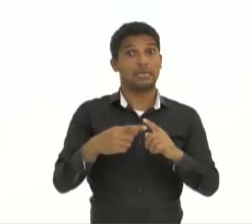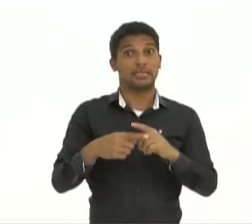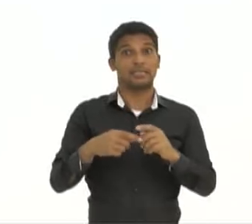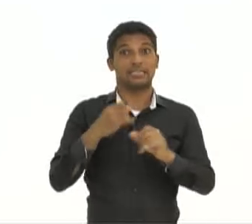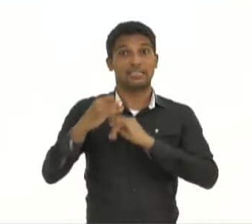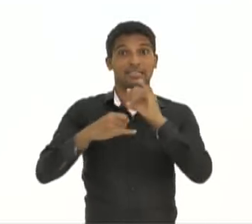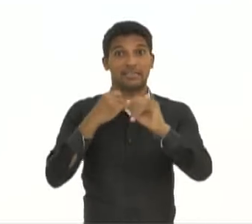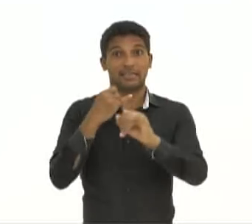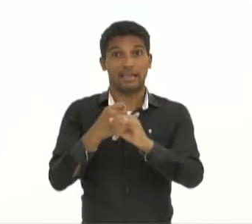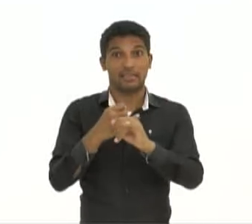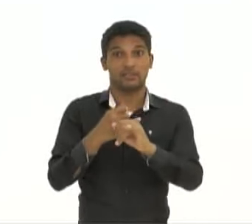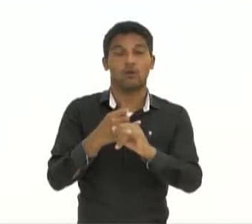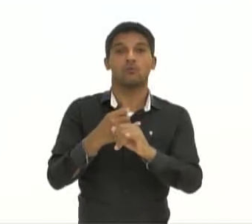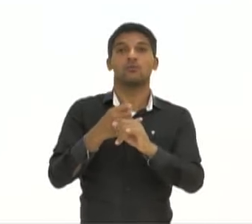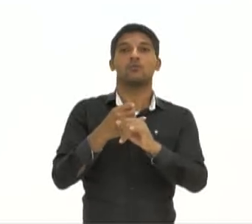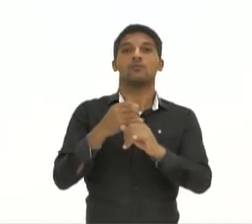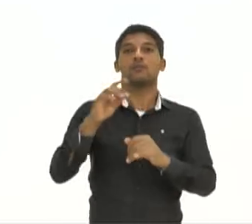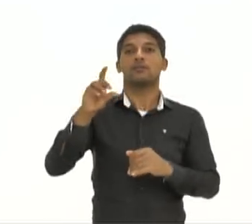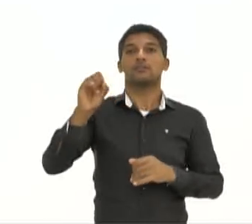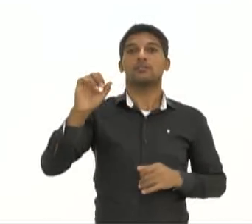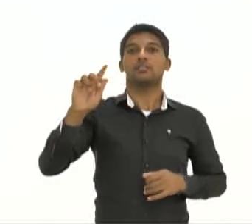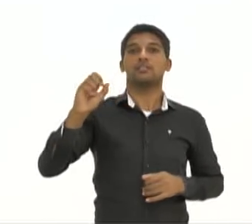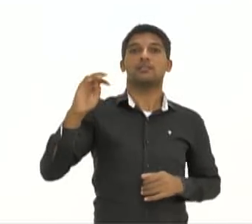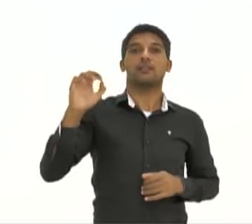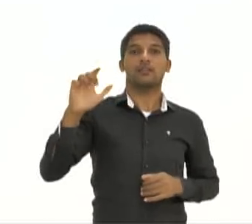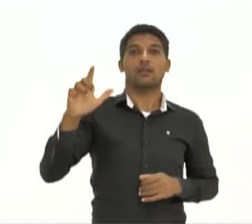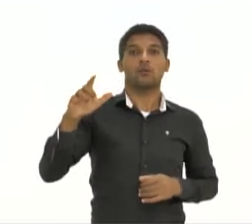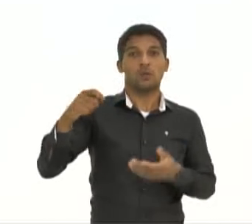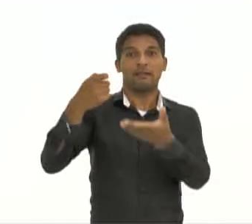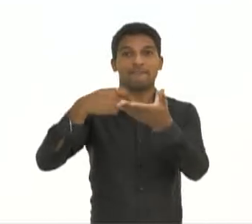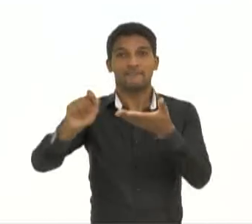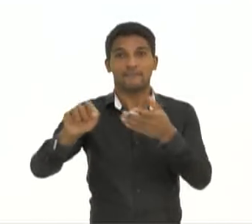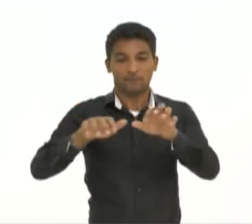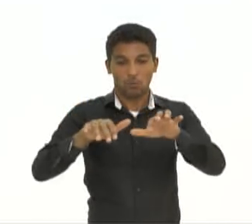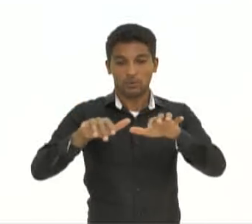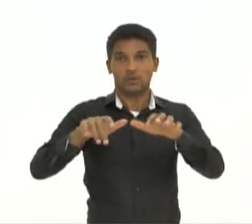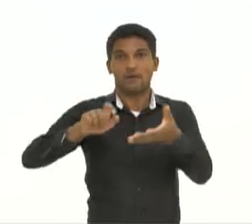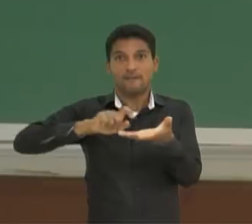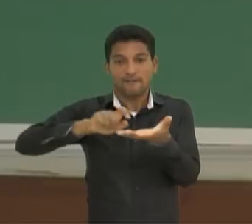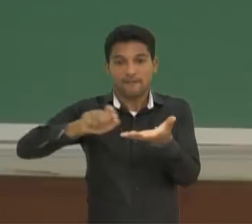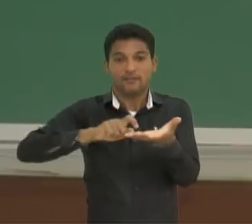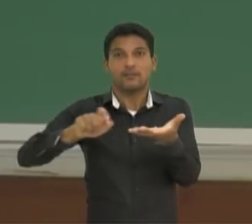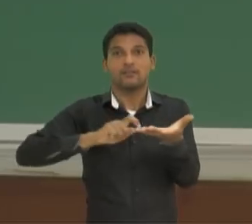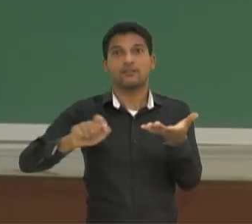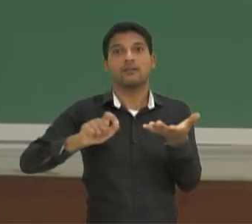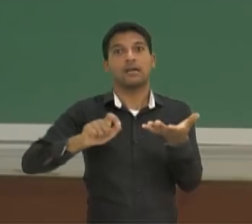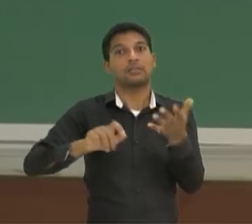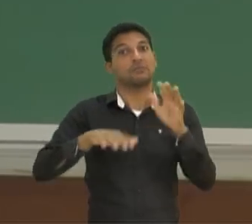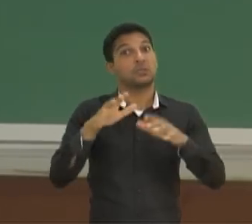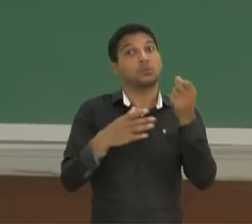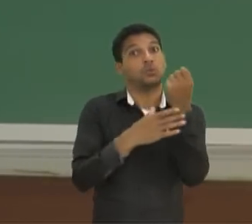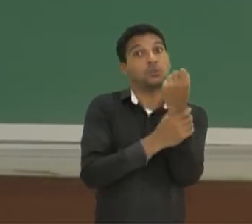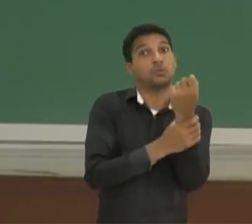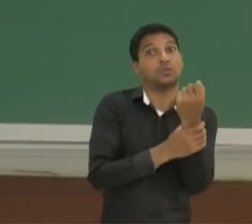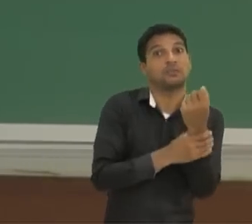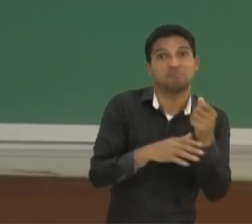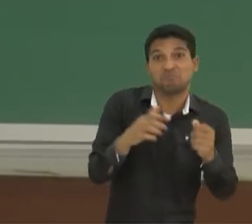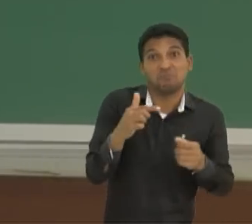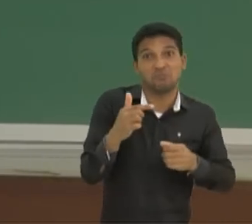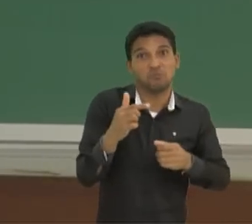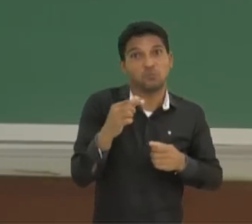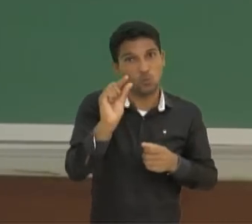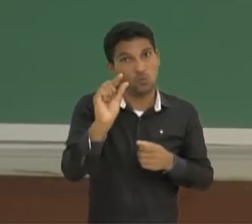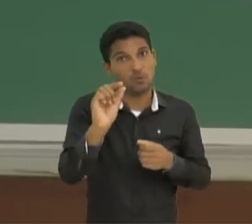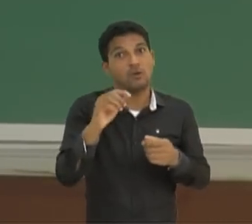colo, né? Ou tenho mesmo uma assinatura digital de outra forma, utilizando os ambientes virtuais, certo? Então, também eu posso